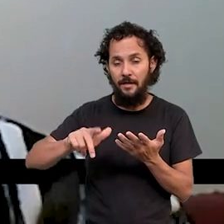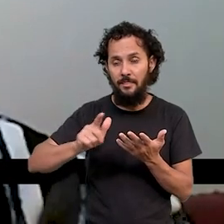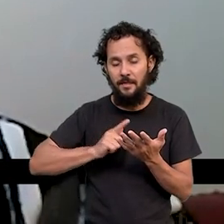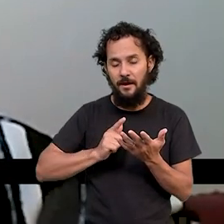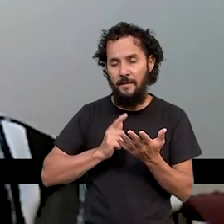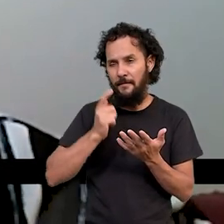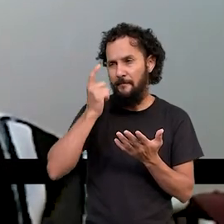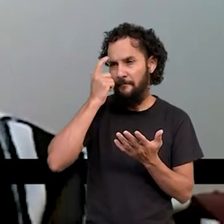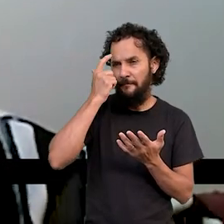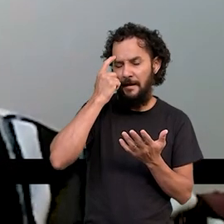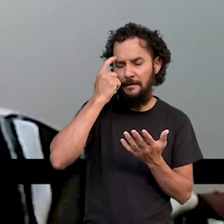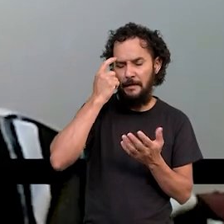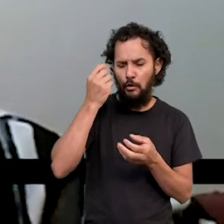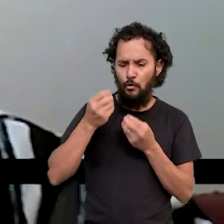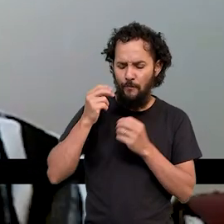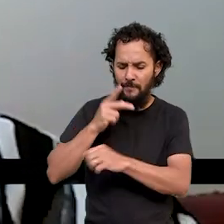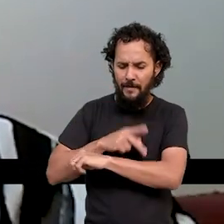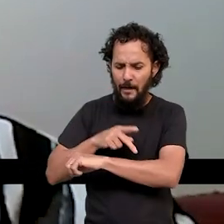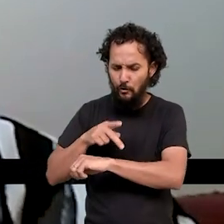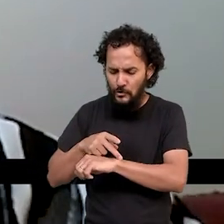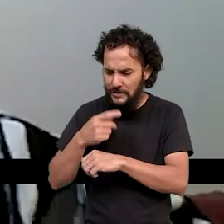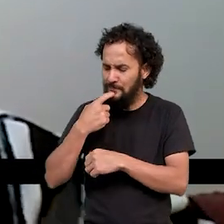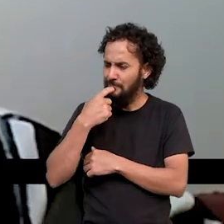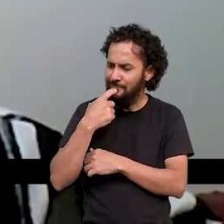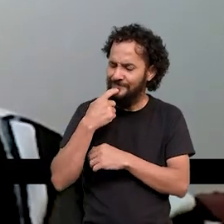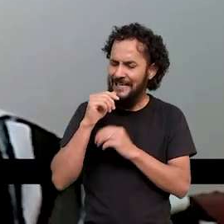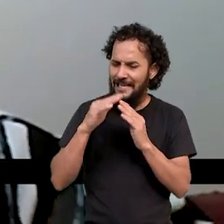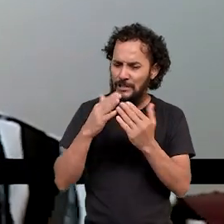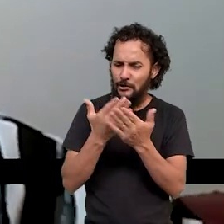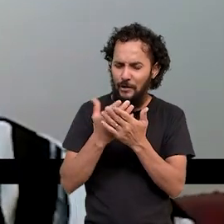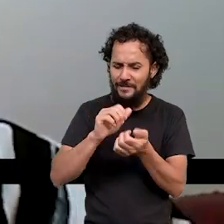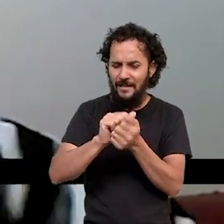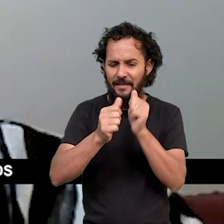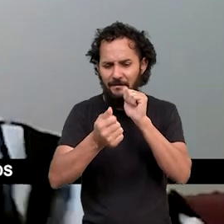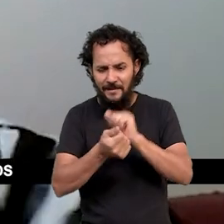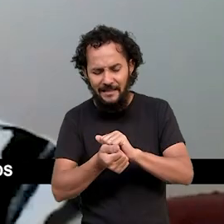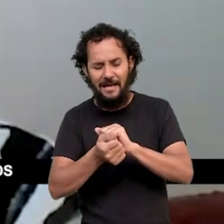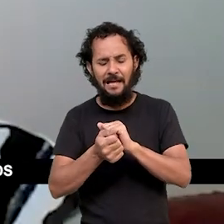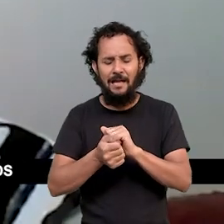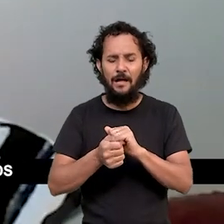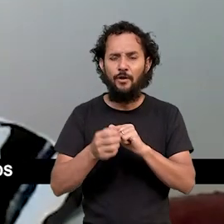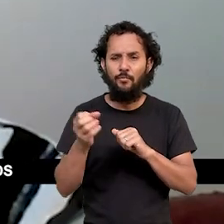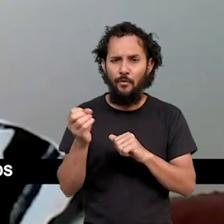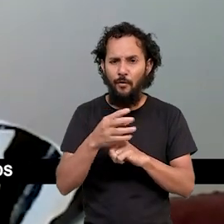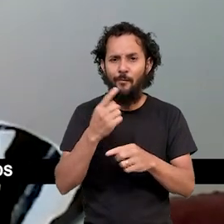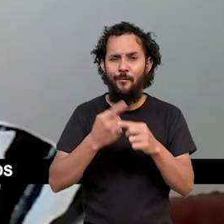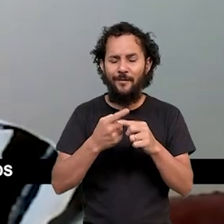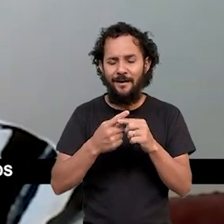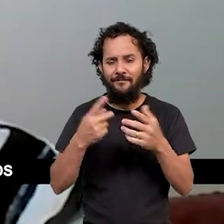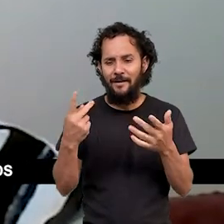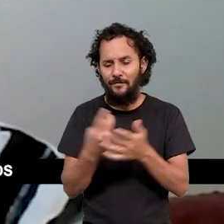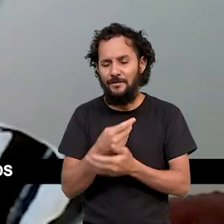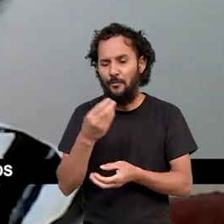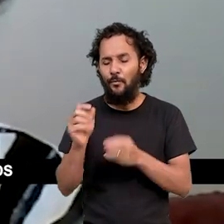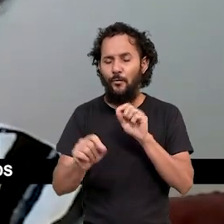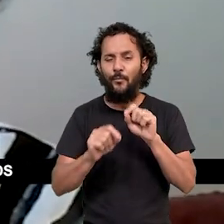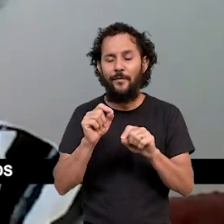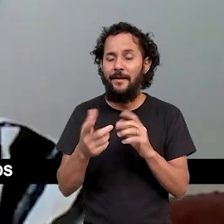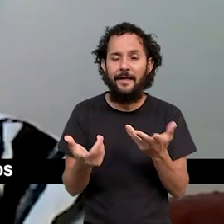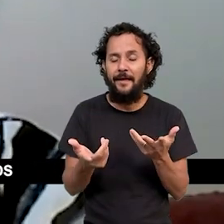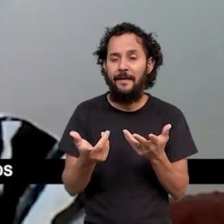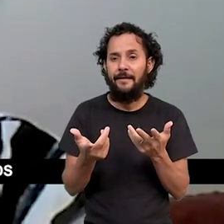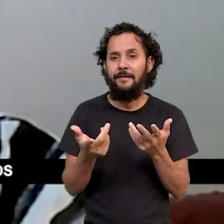pode aí pensar no aspecto pedagógico, né, escolas que precisam ser readequadas, porque a gente vai passar por uma questão, até eu notei